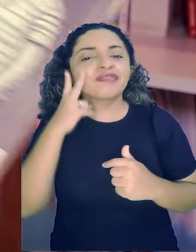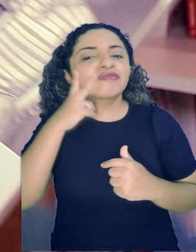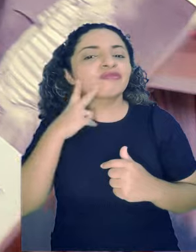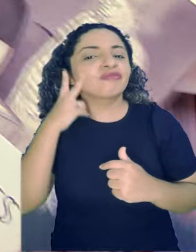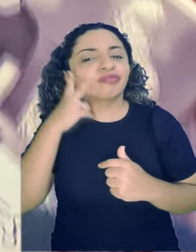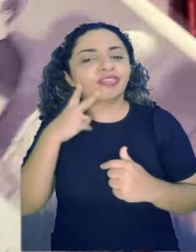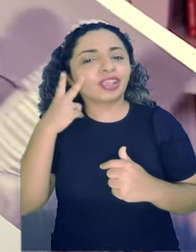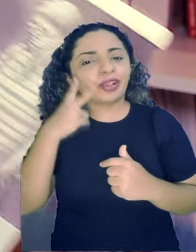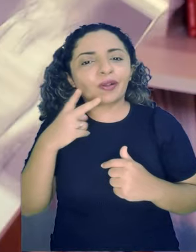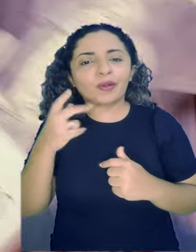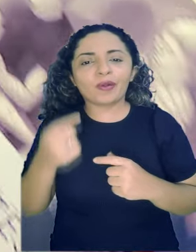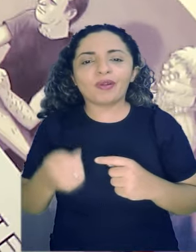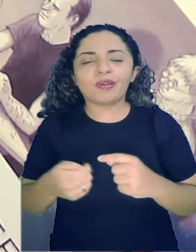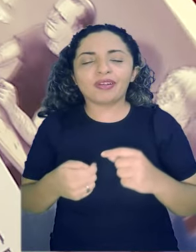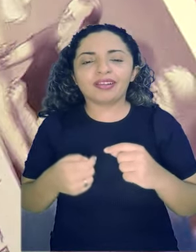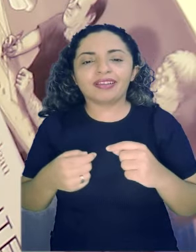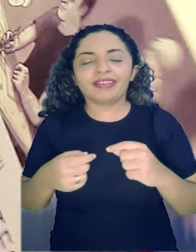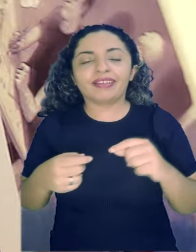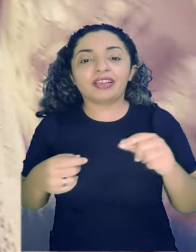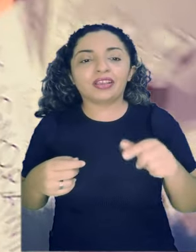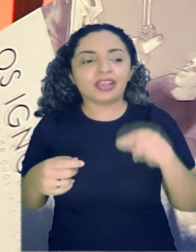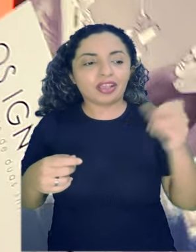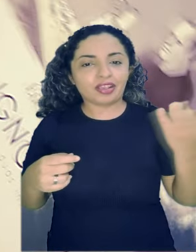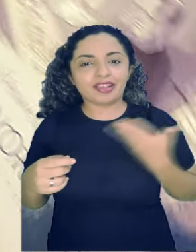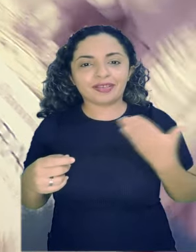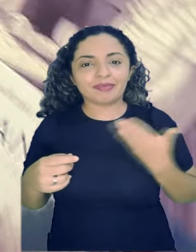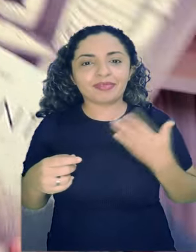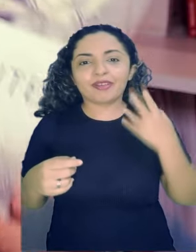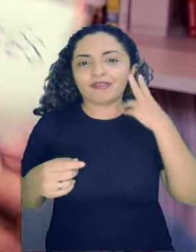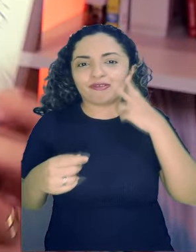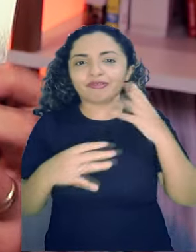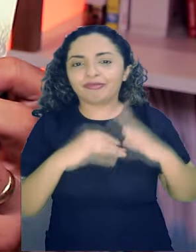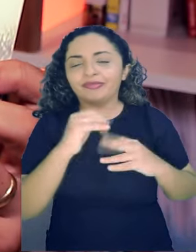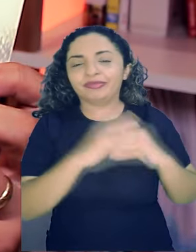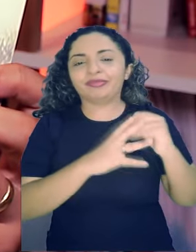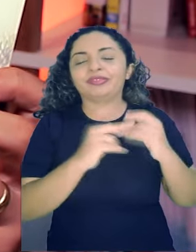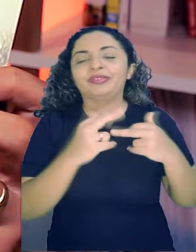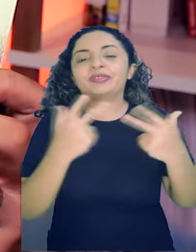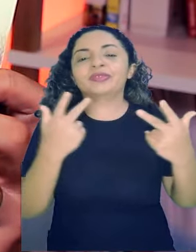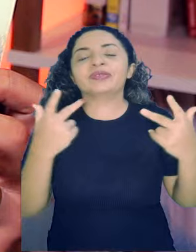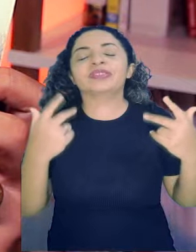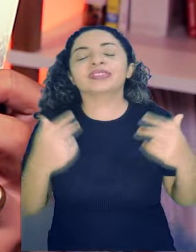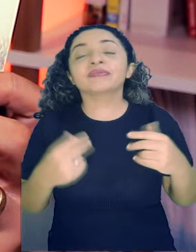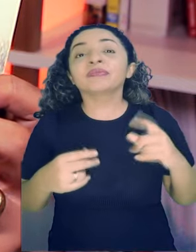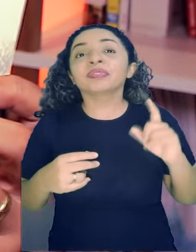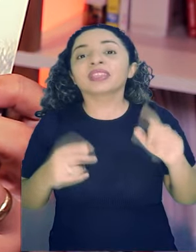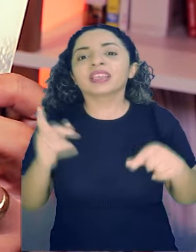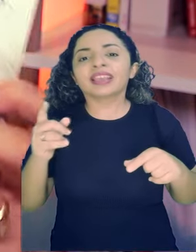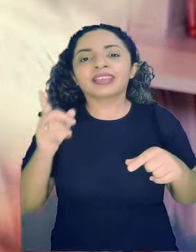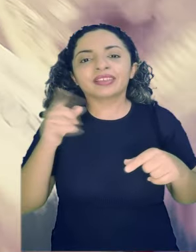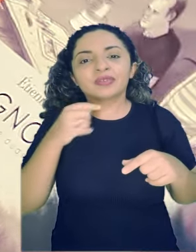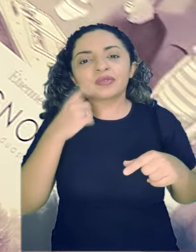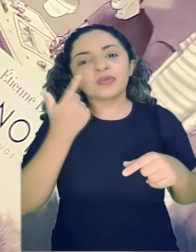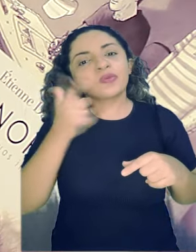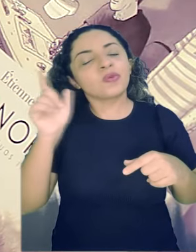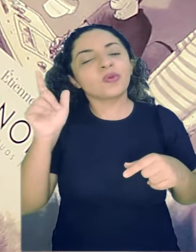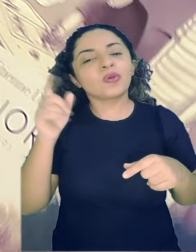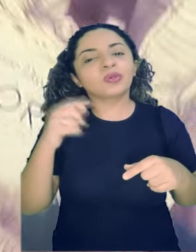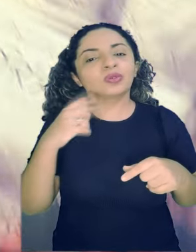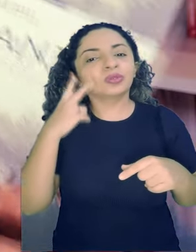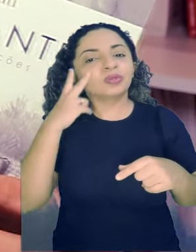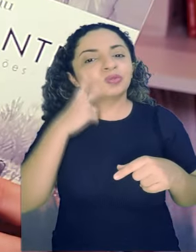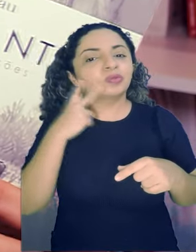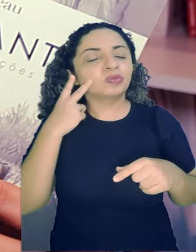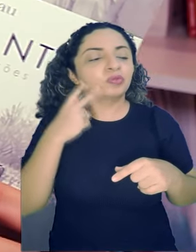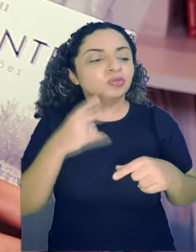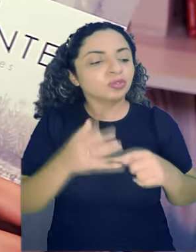O Richard é um produtor independente na França, aqueles dois aqui no vinhedo do Richard, enquanto o